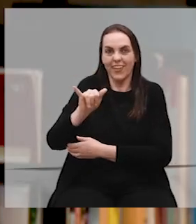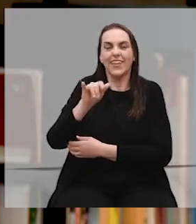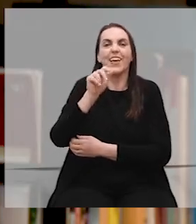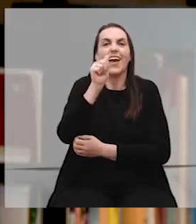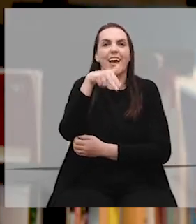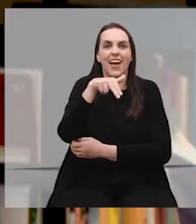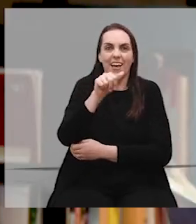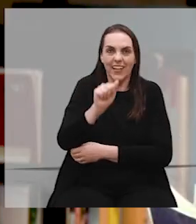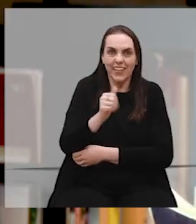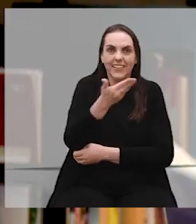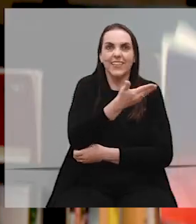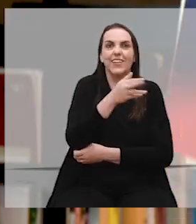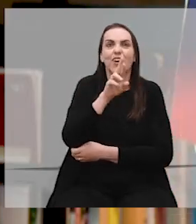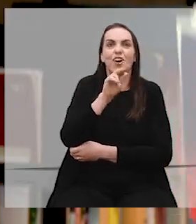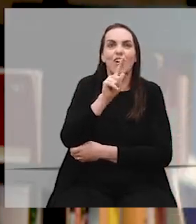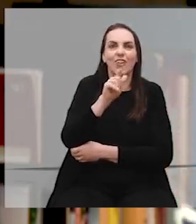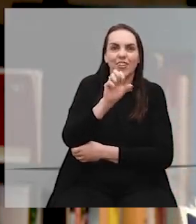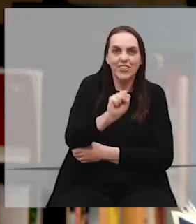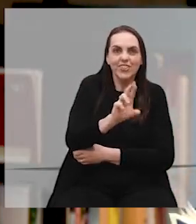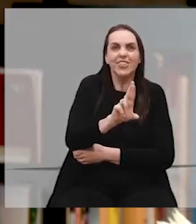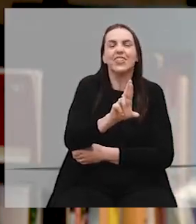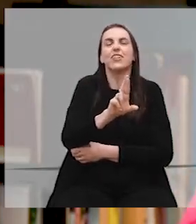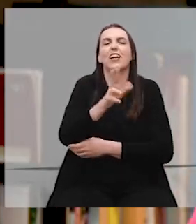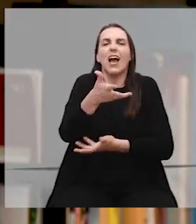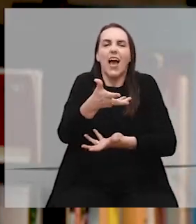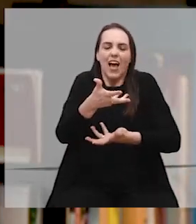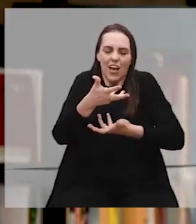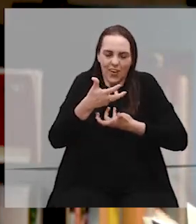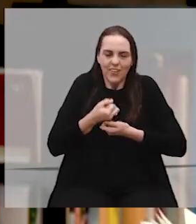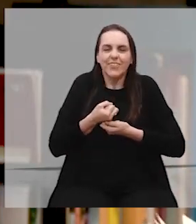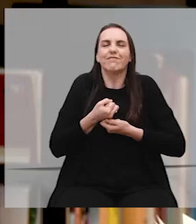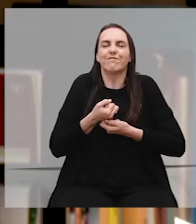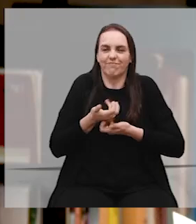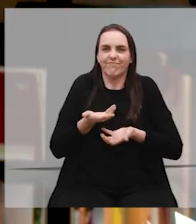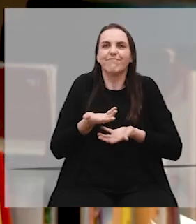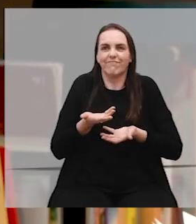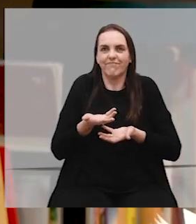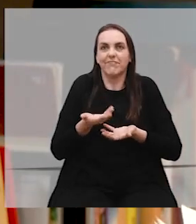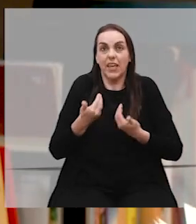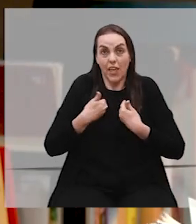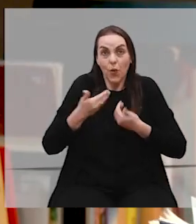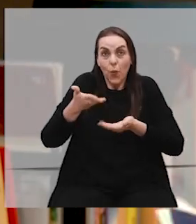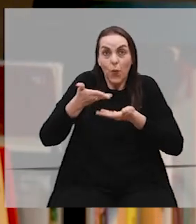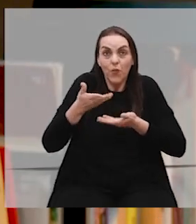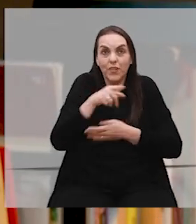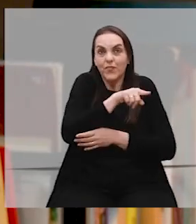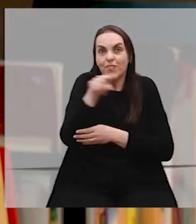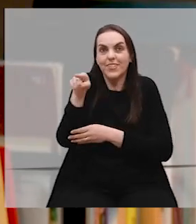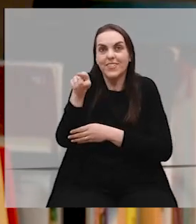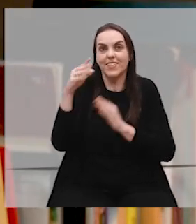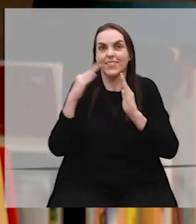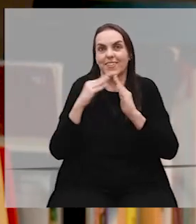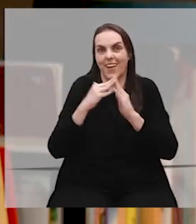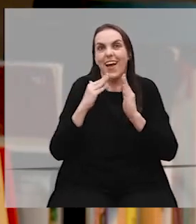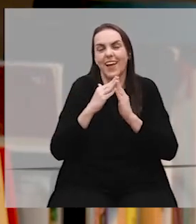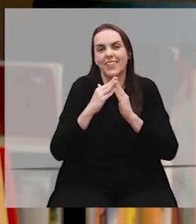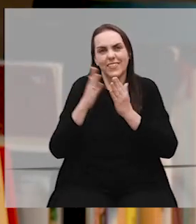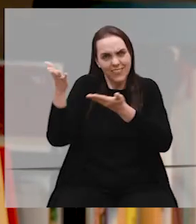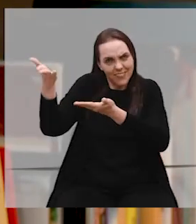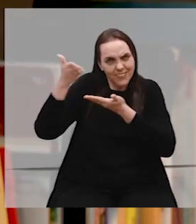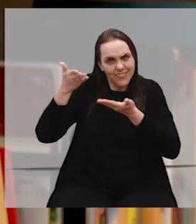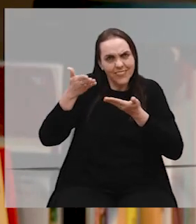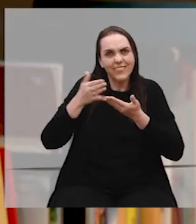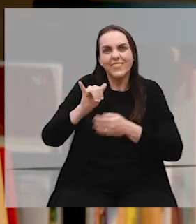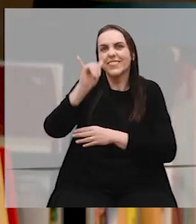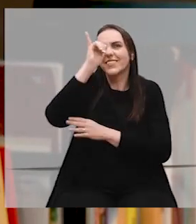Canônica, a Ana Thomas, ao Roger Mello por nos acolherem, né? E eu convido vocês que estão em casa ainda a